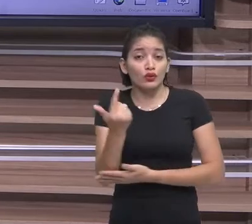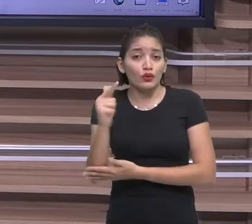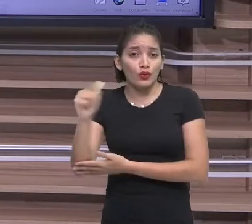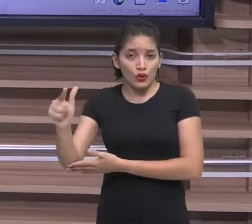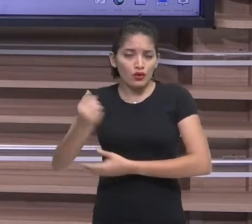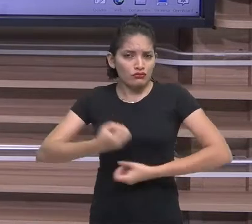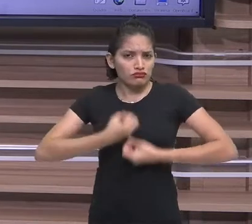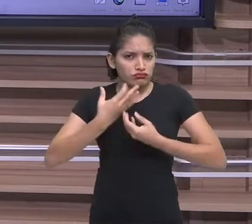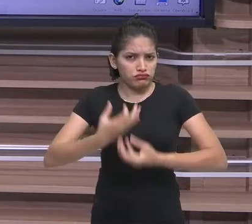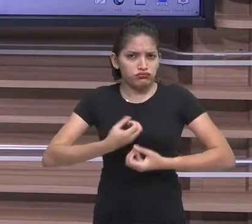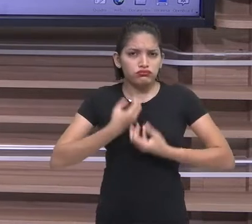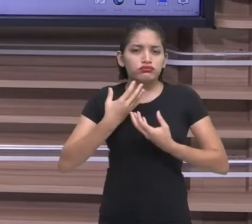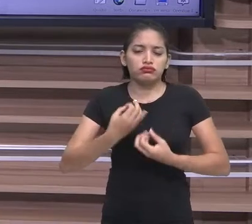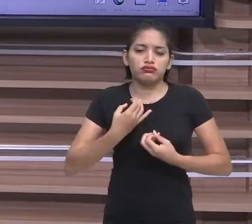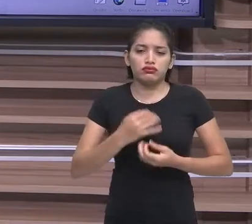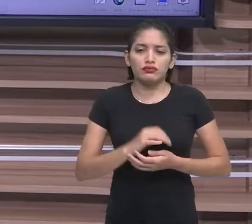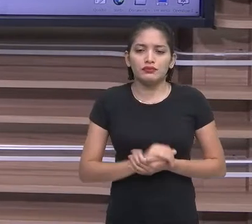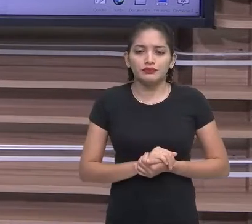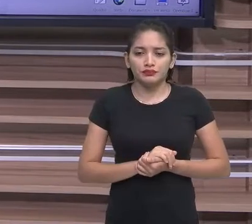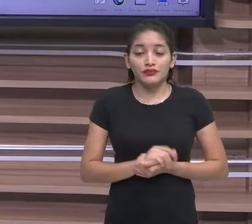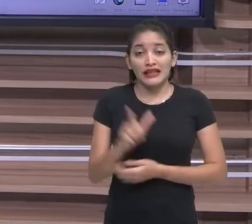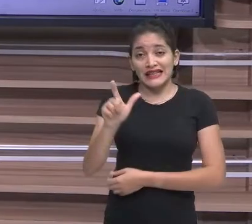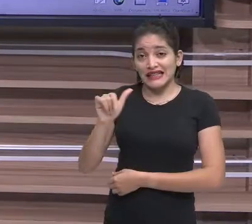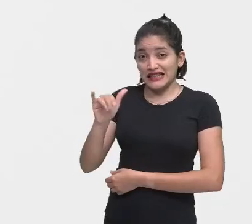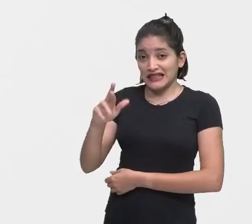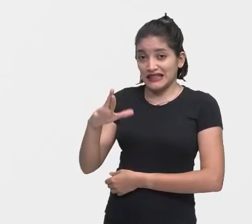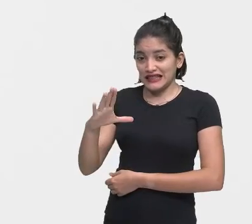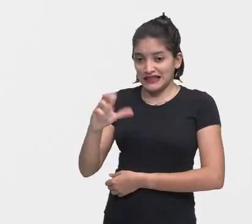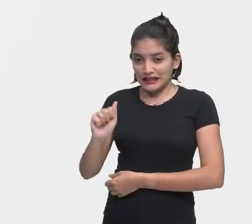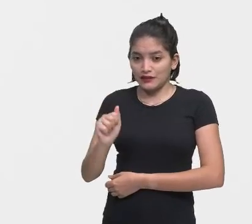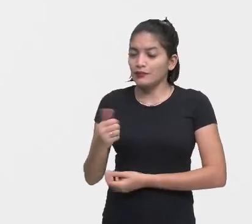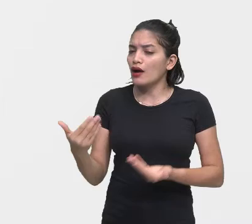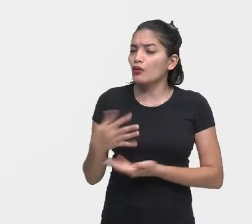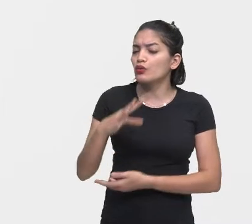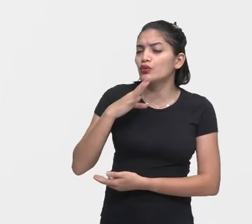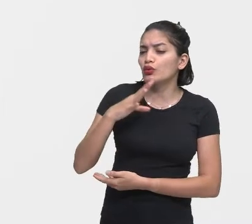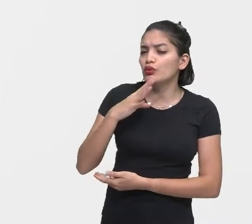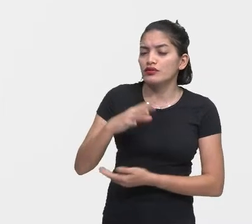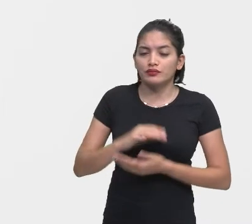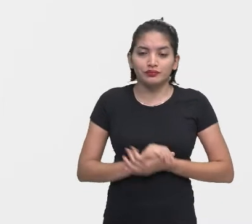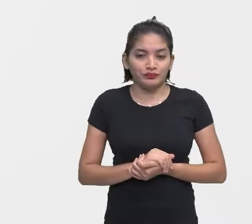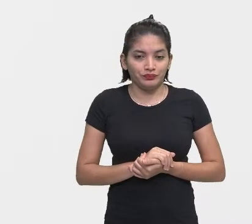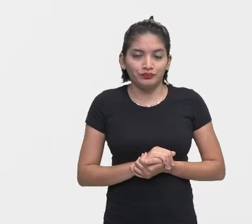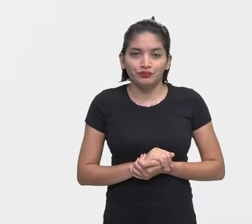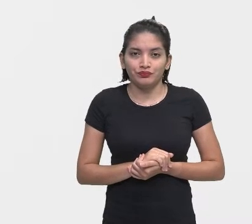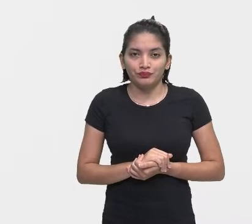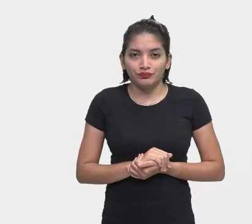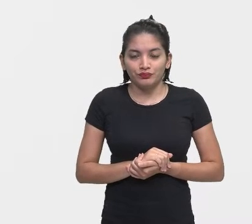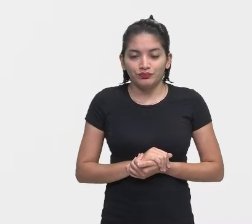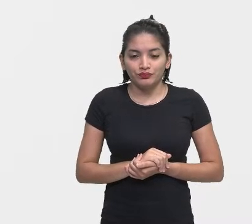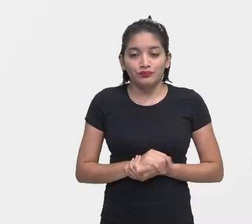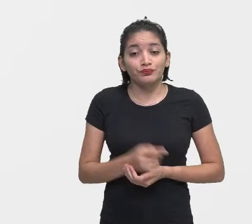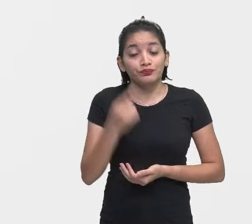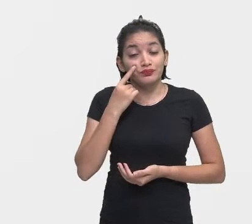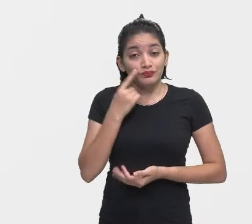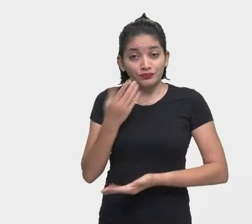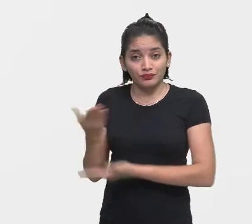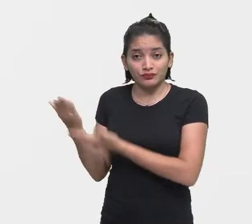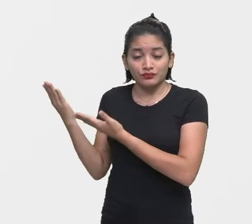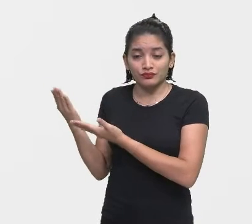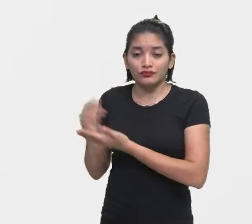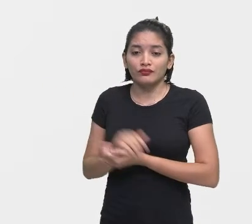produção poética lírica dele. Vamos conhecer então? Da poesia lírica, você